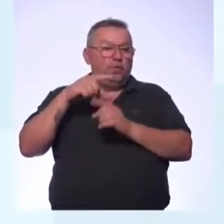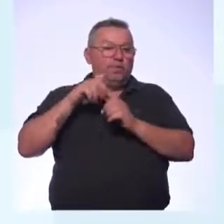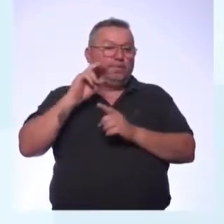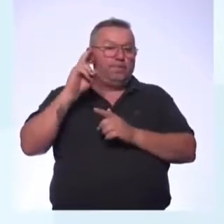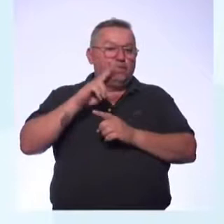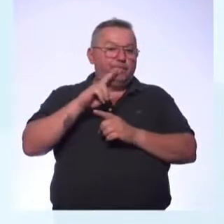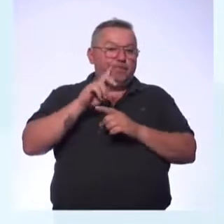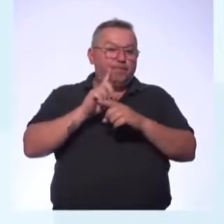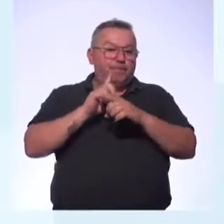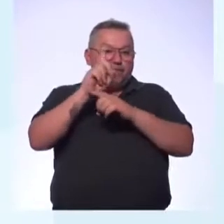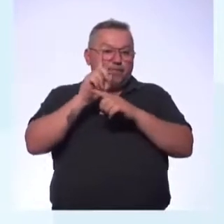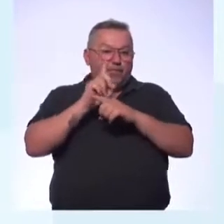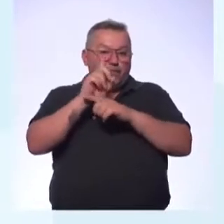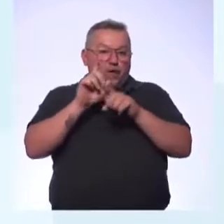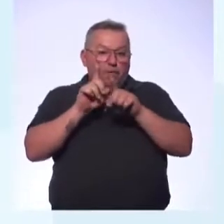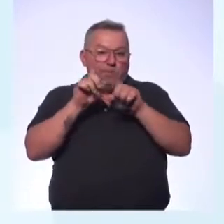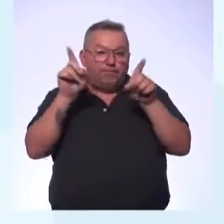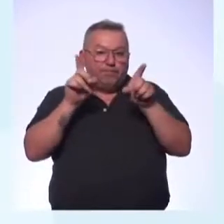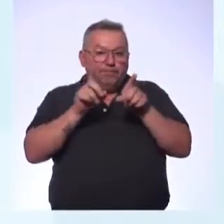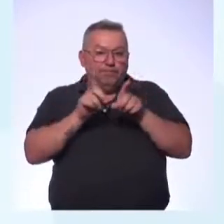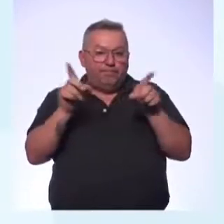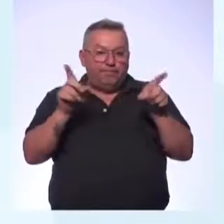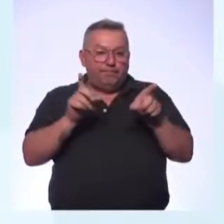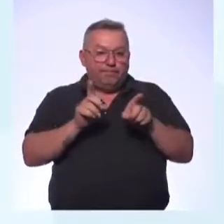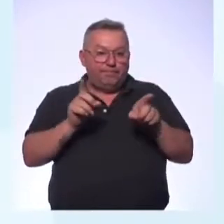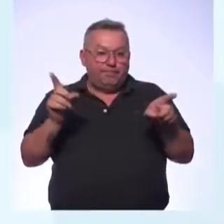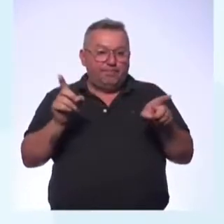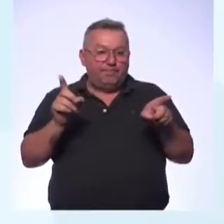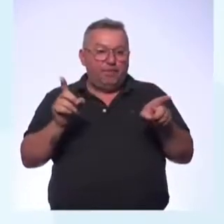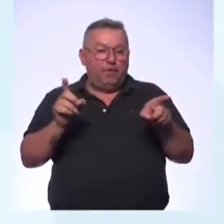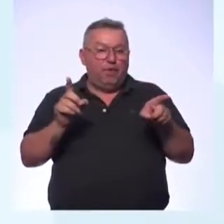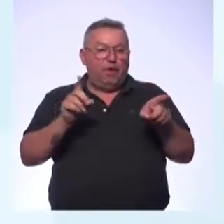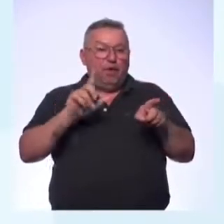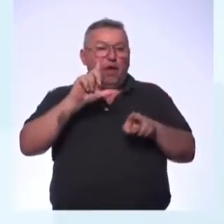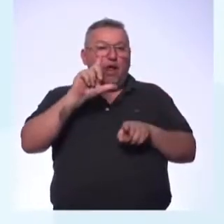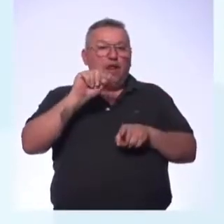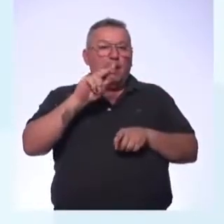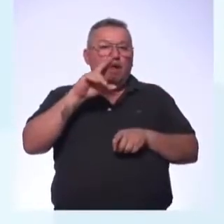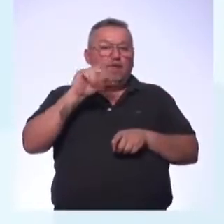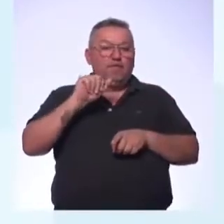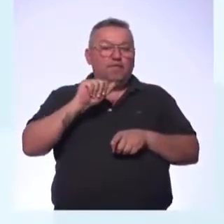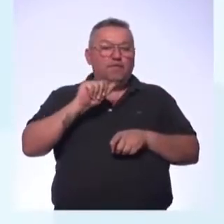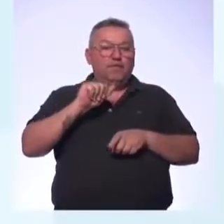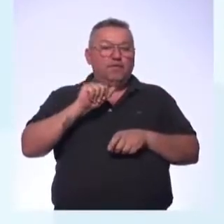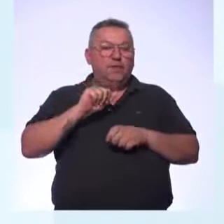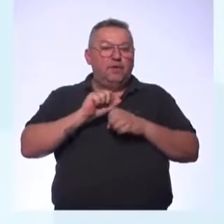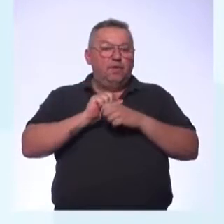observando que as setinhas estão correndo para as laterais. Então, a lava ela vai correndo